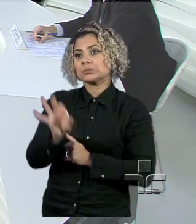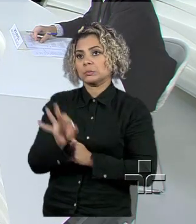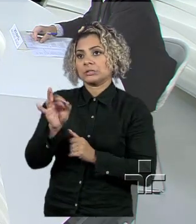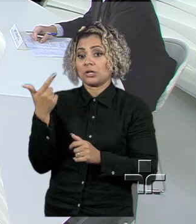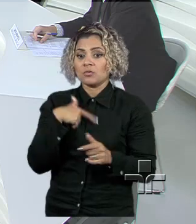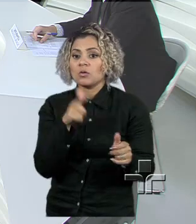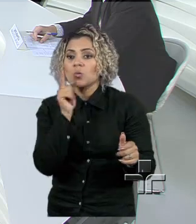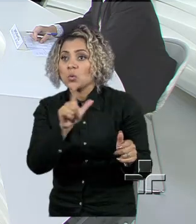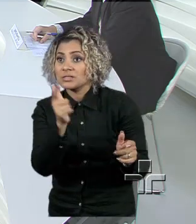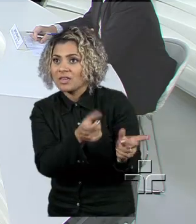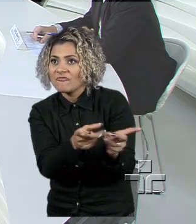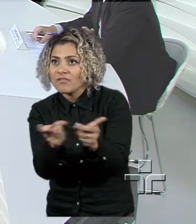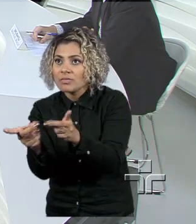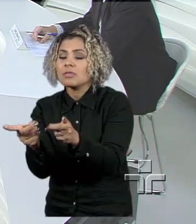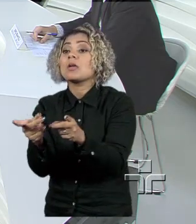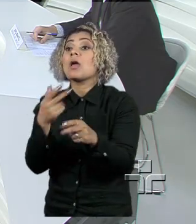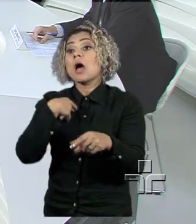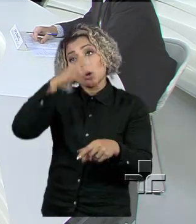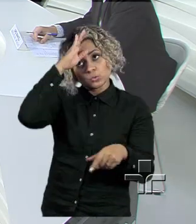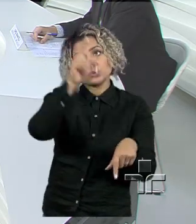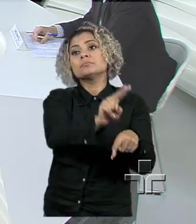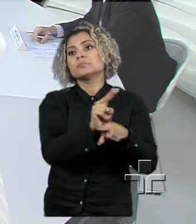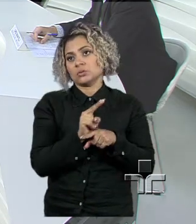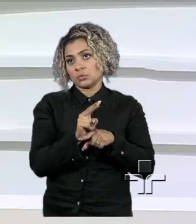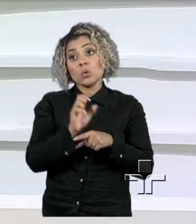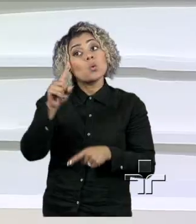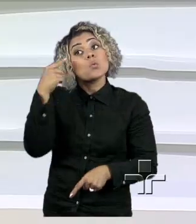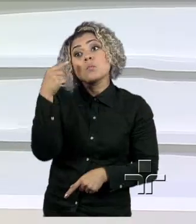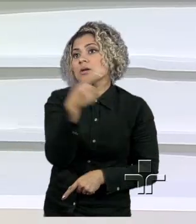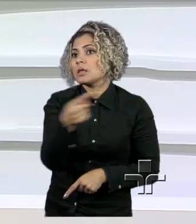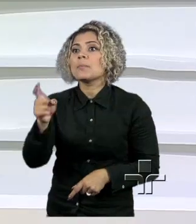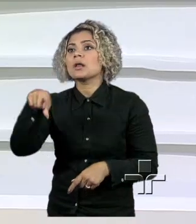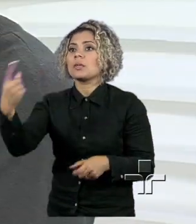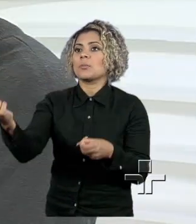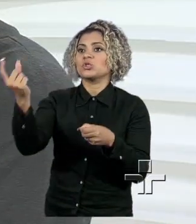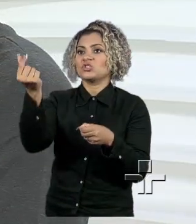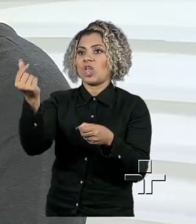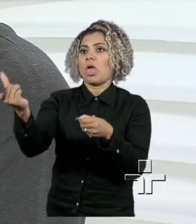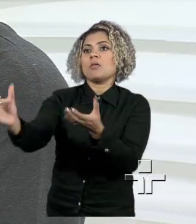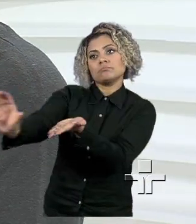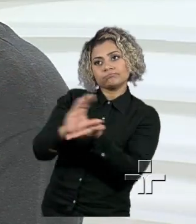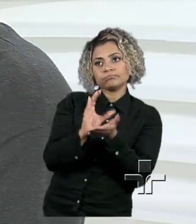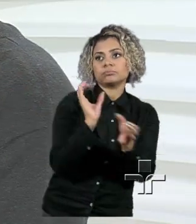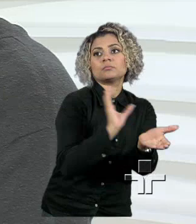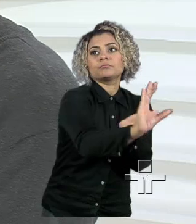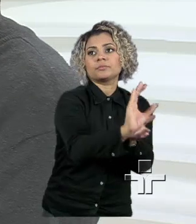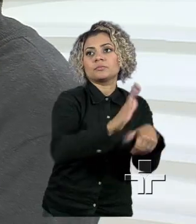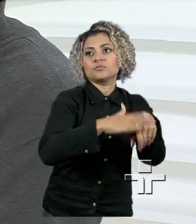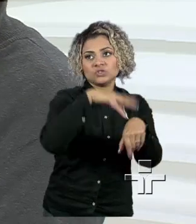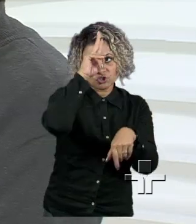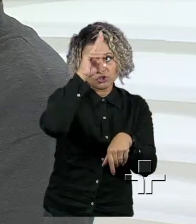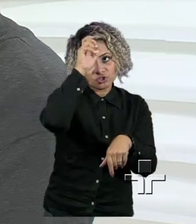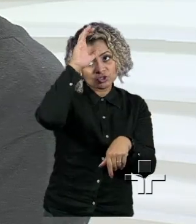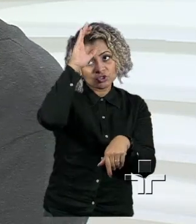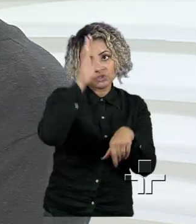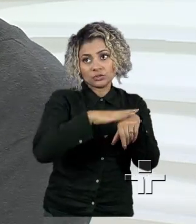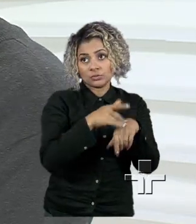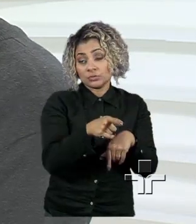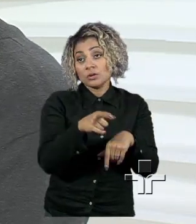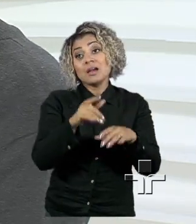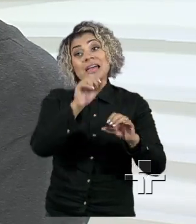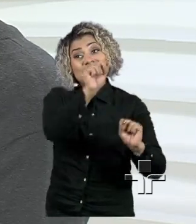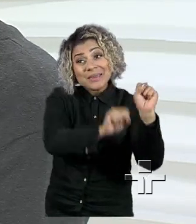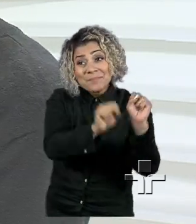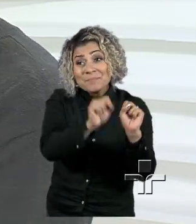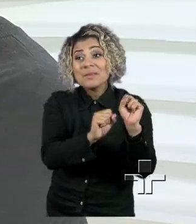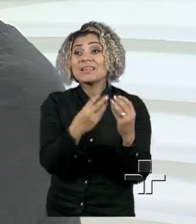ele não entregou e o tio emprestou. Então foi absolutamente, em uma semana eu devolvi o dinheiro para ele. Veja, a chance de uma empresa familiar dar certo ou